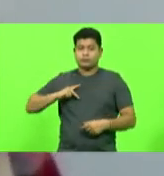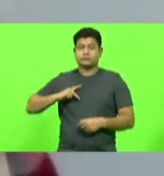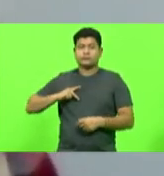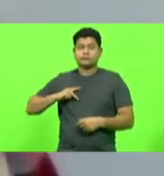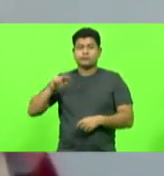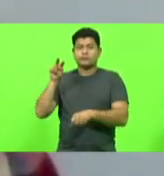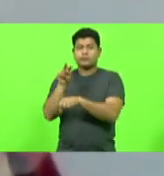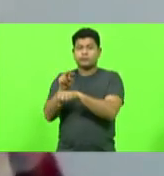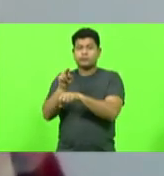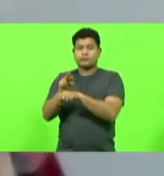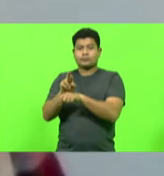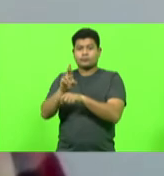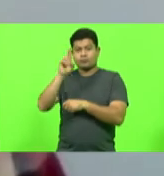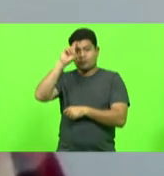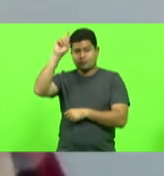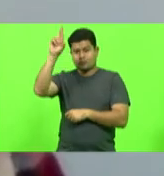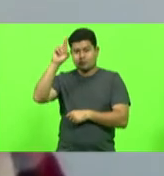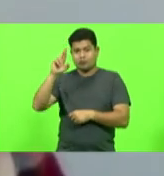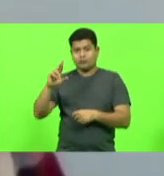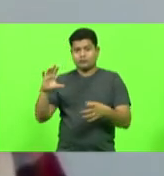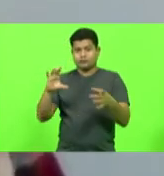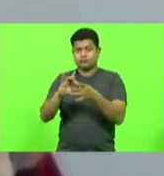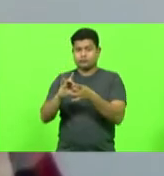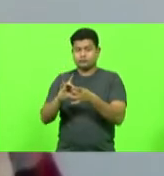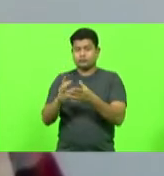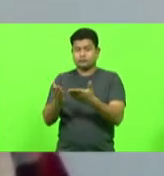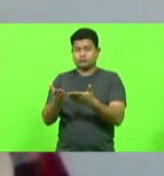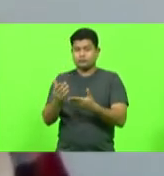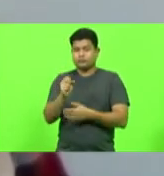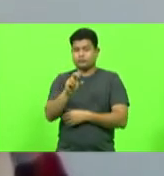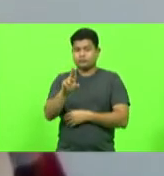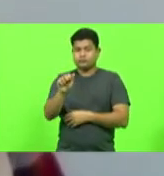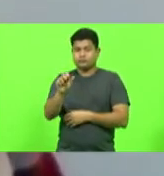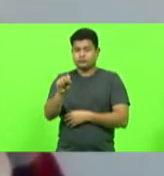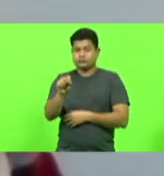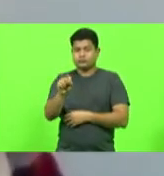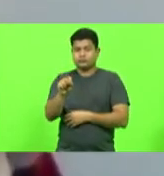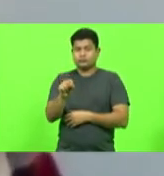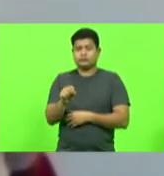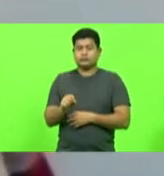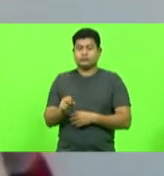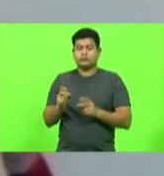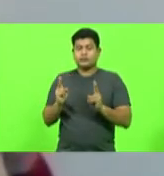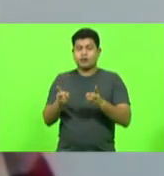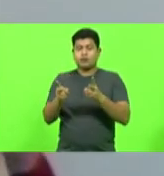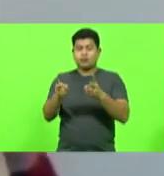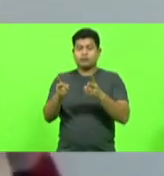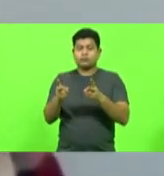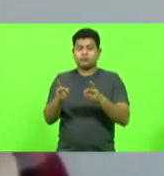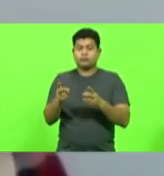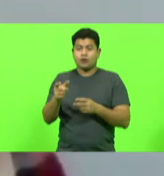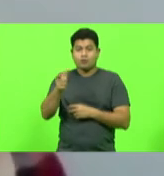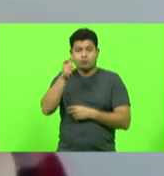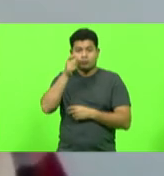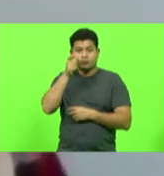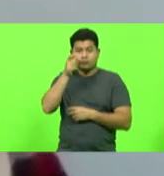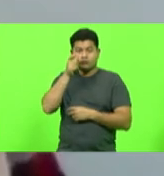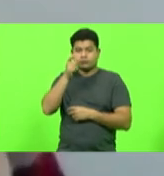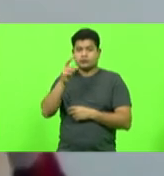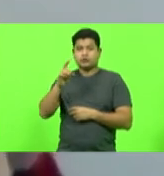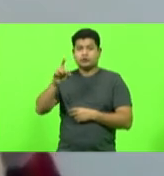supervisão e consolidação do SUAS. E além do acompanhamento diário feito pelas promotorias de justiça em cada